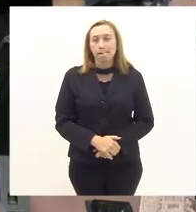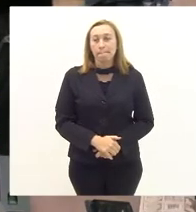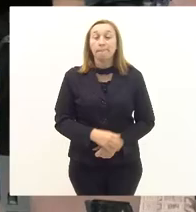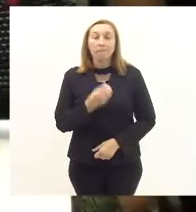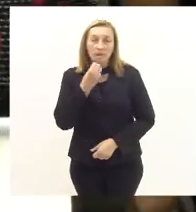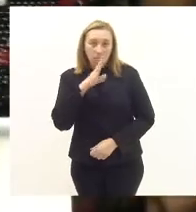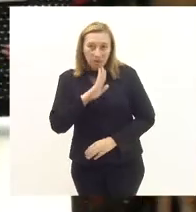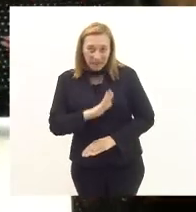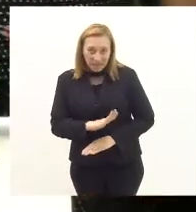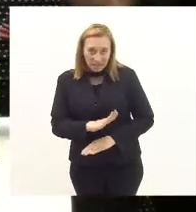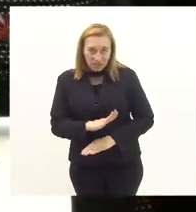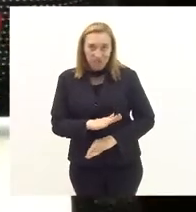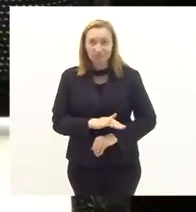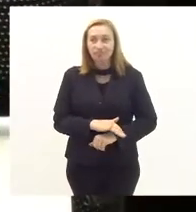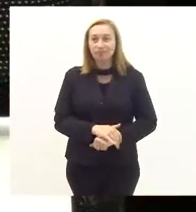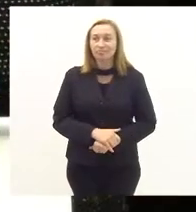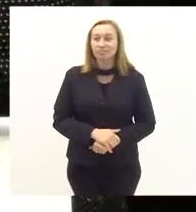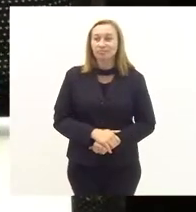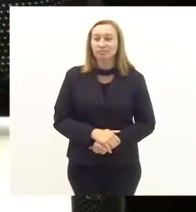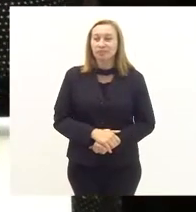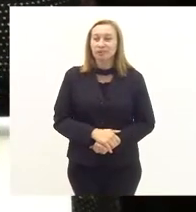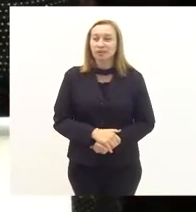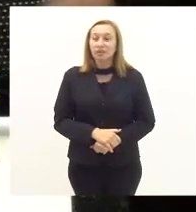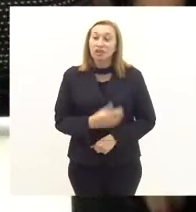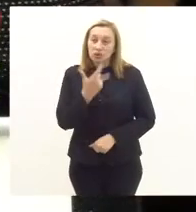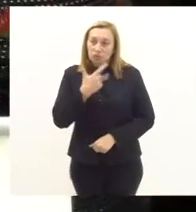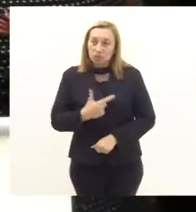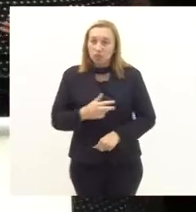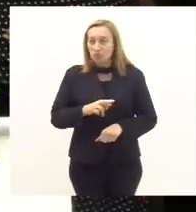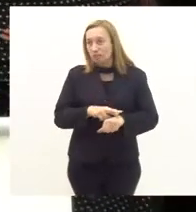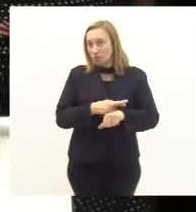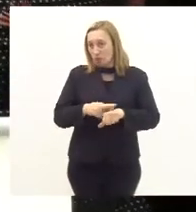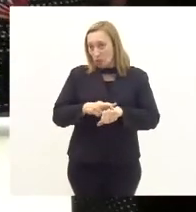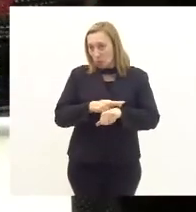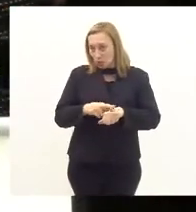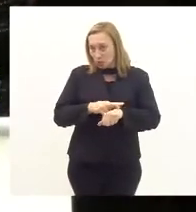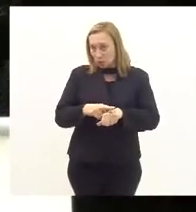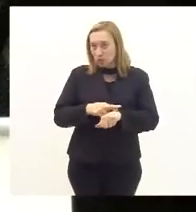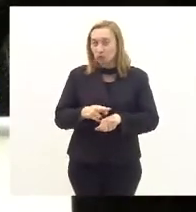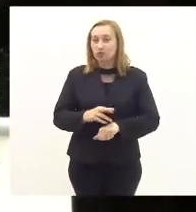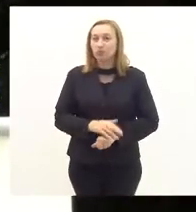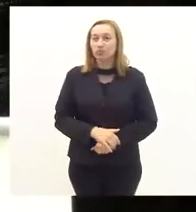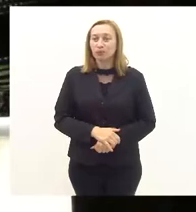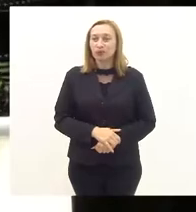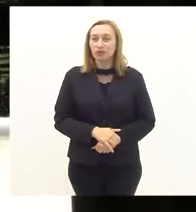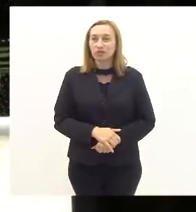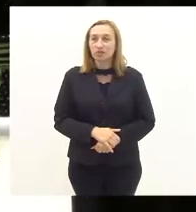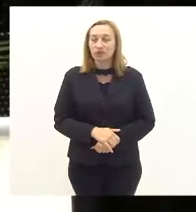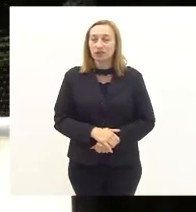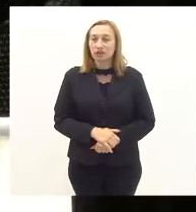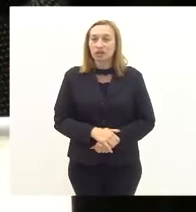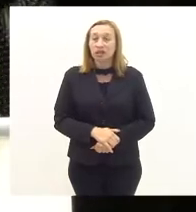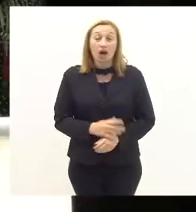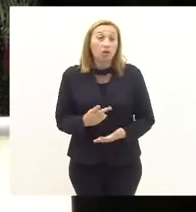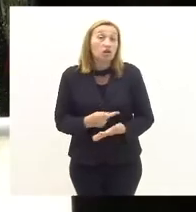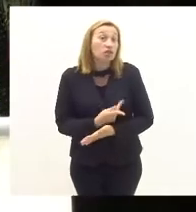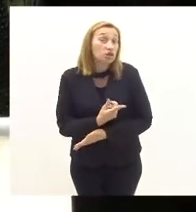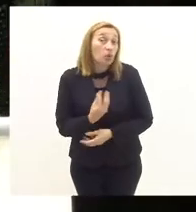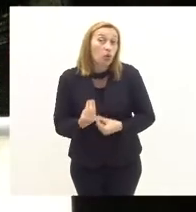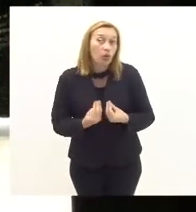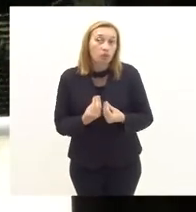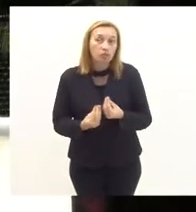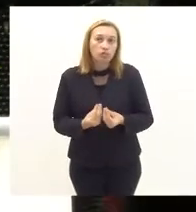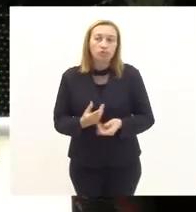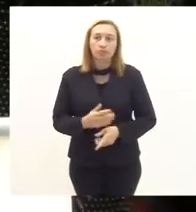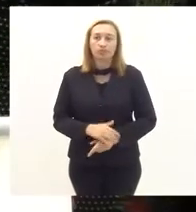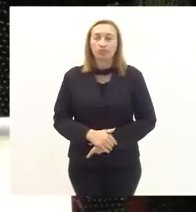Boa tarde. Eu sou de Belford Roxo. Foi acontecido, tipo assim,